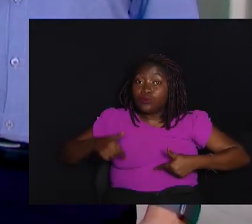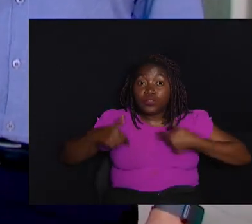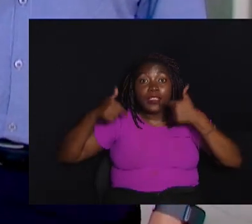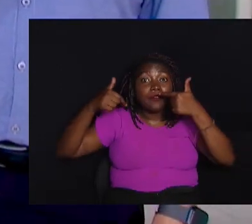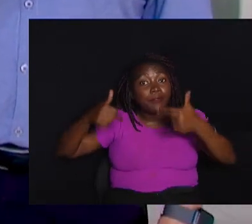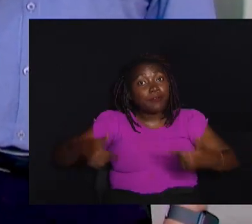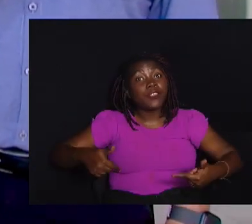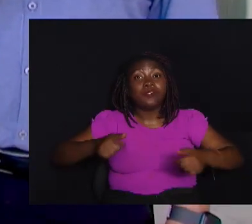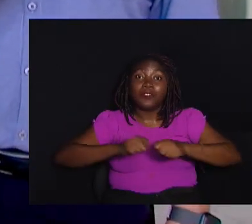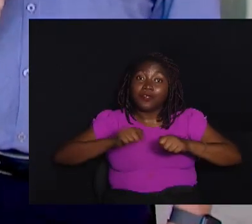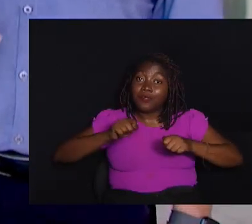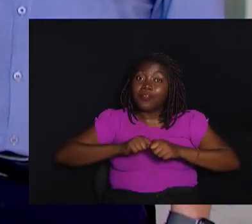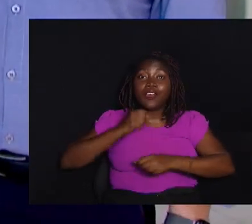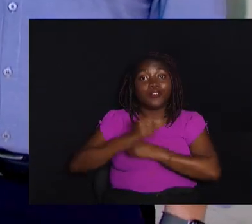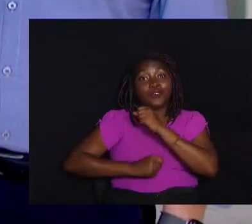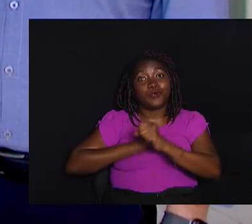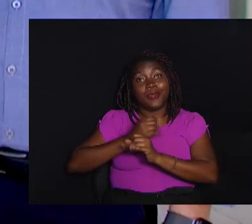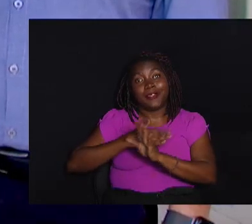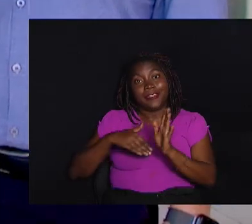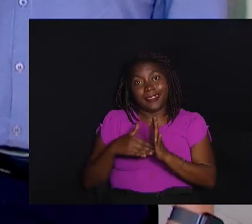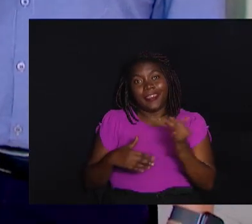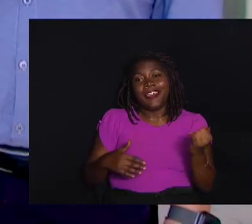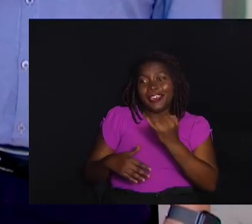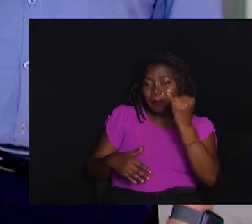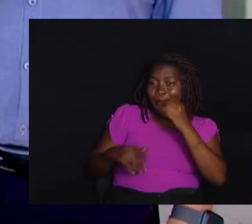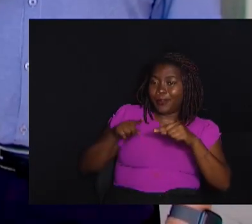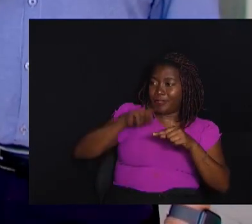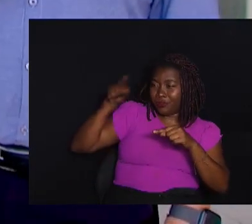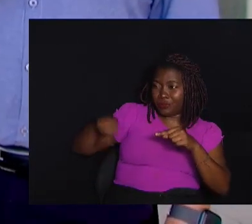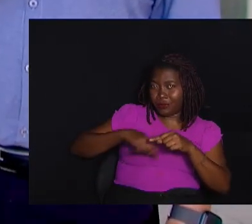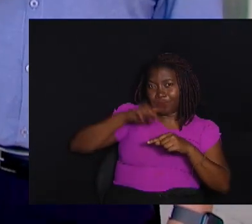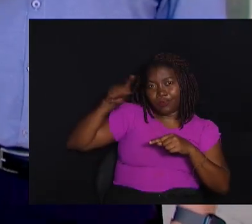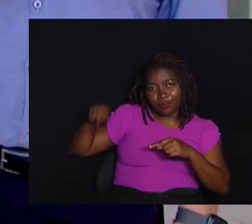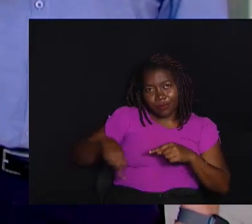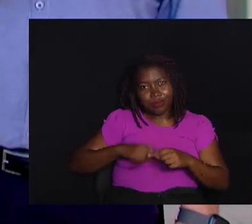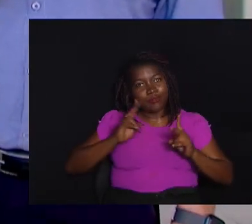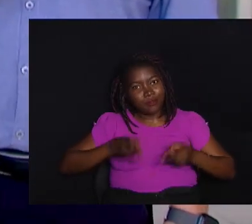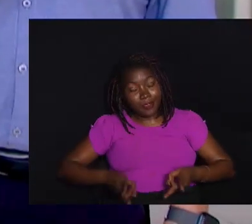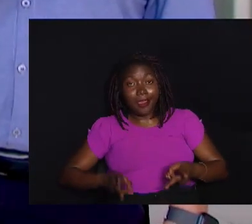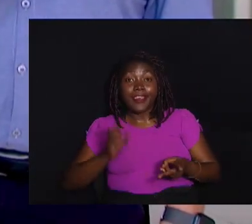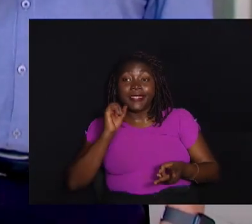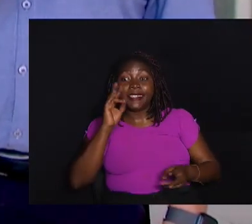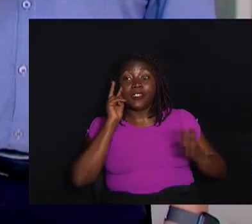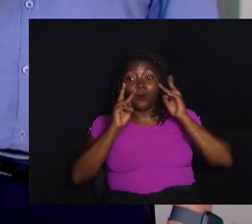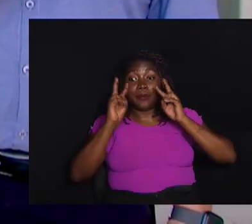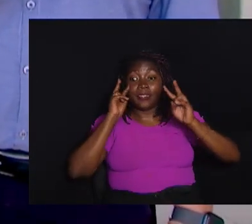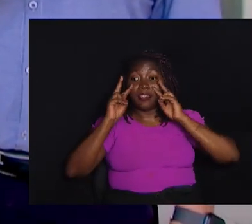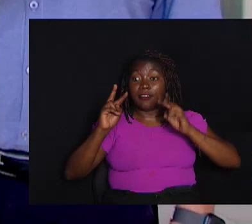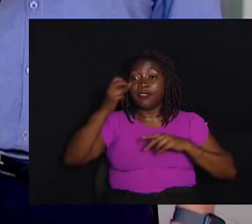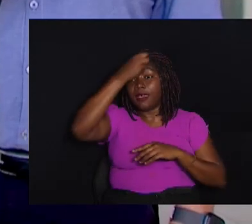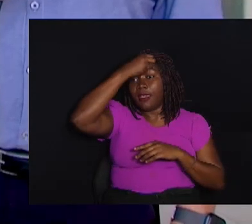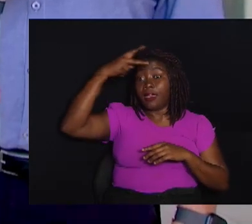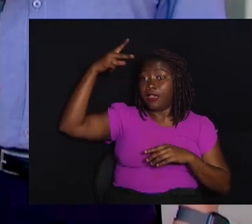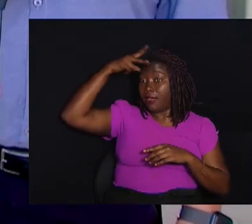prefeitura faz durante o ano inteiro. Importante para girar a cidade, certamente. Importante, né? Para girar a cidade, porque se a gente observar, a Prefeitura de Campinas,